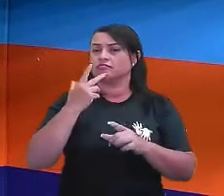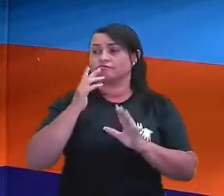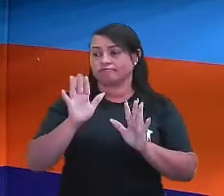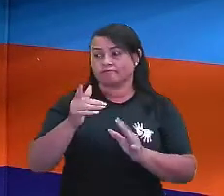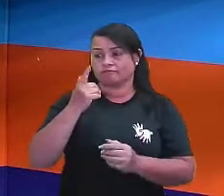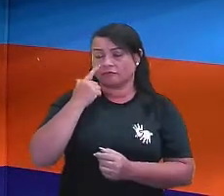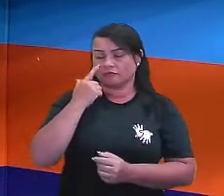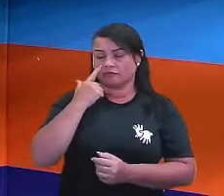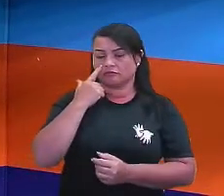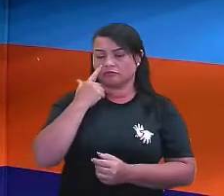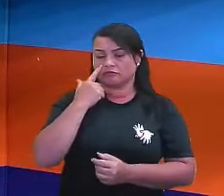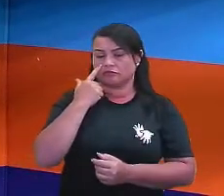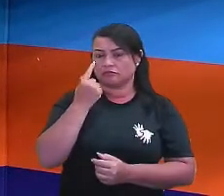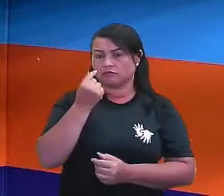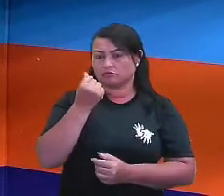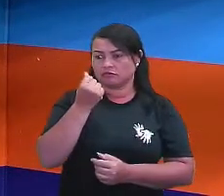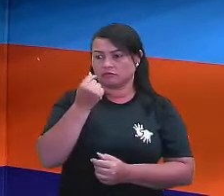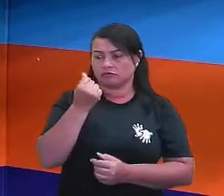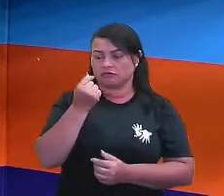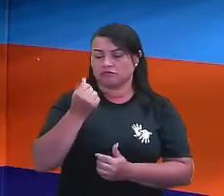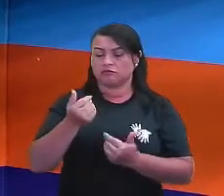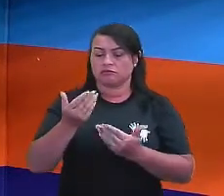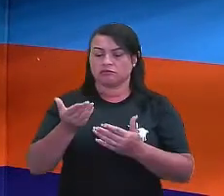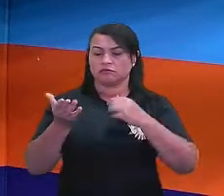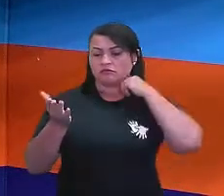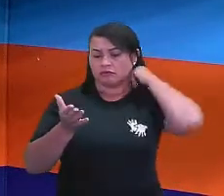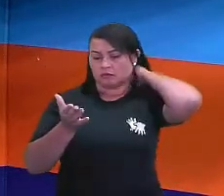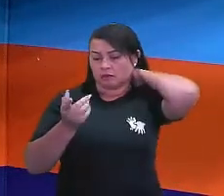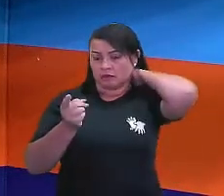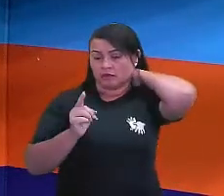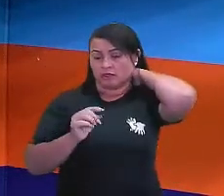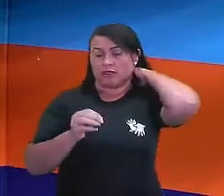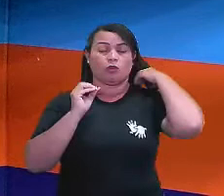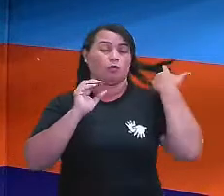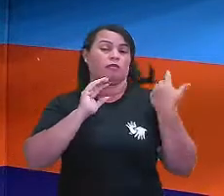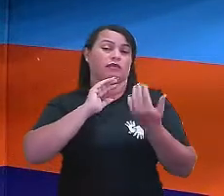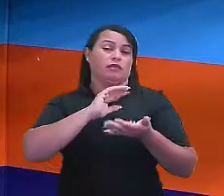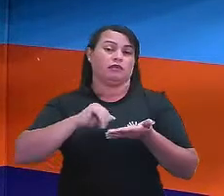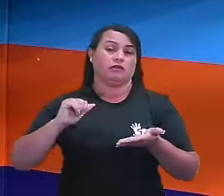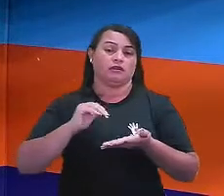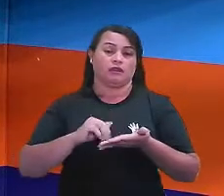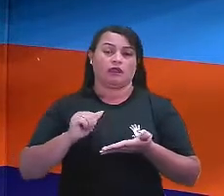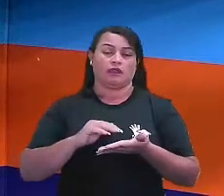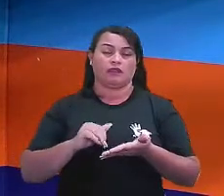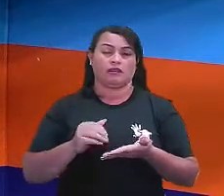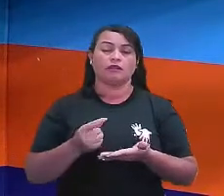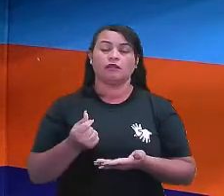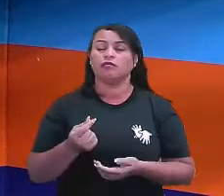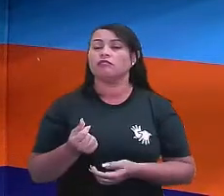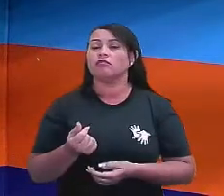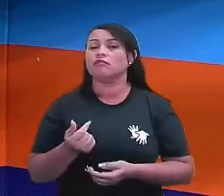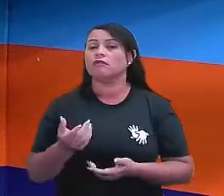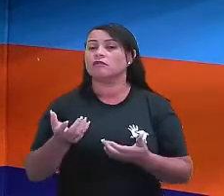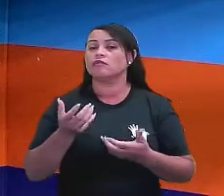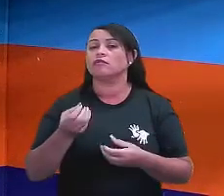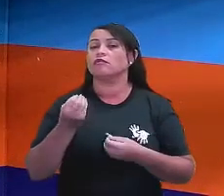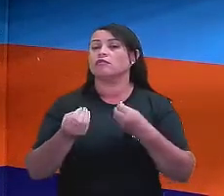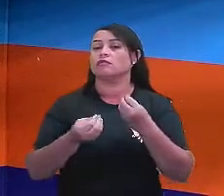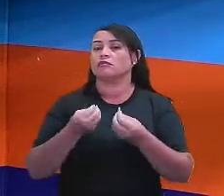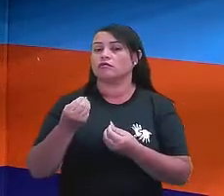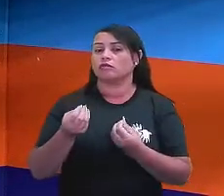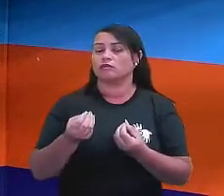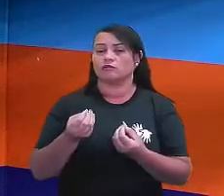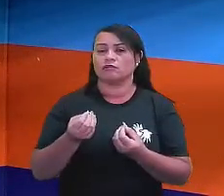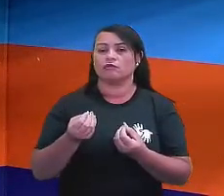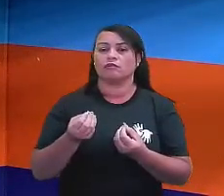uma entrada, eu vou te dar um dinheiro agora, tá? Para você descontar desse valor. E o restante eu quero em duas parcelas.